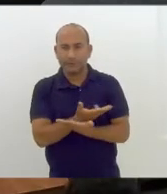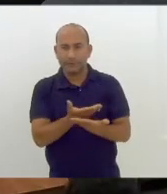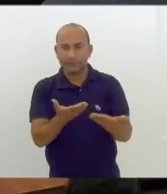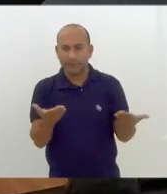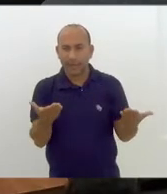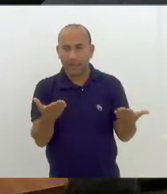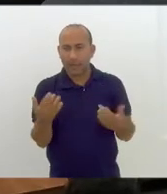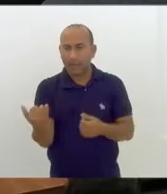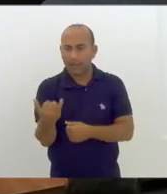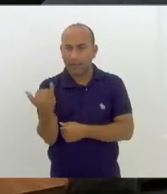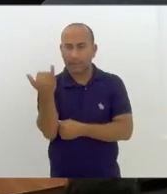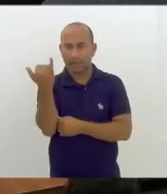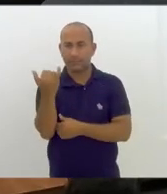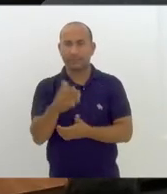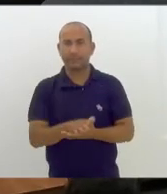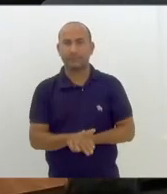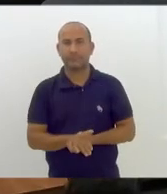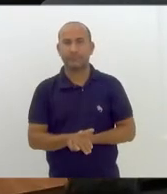muito importante.